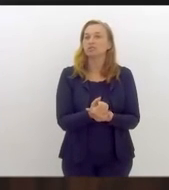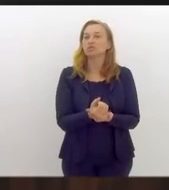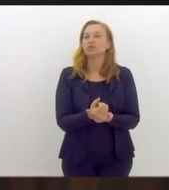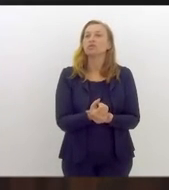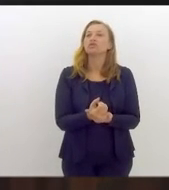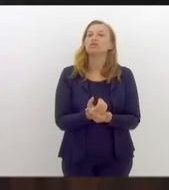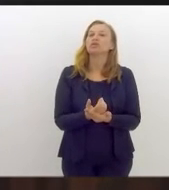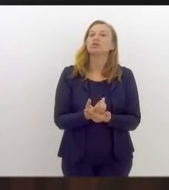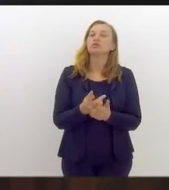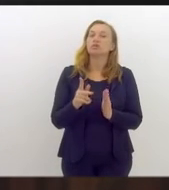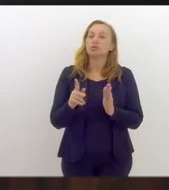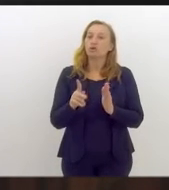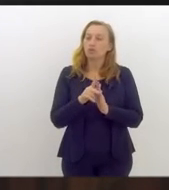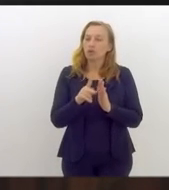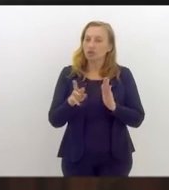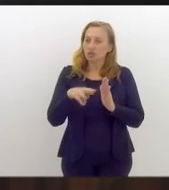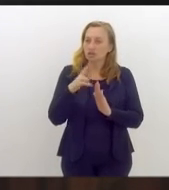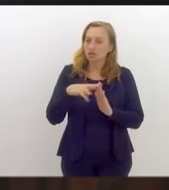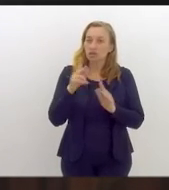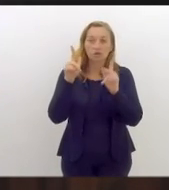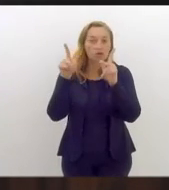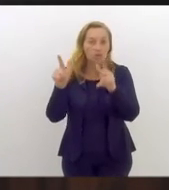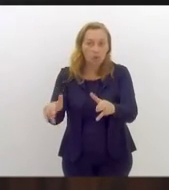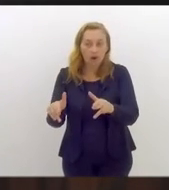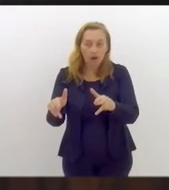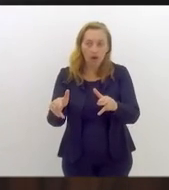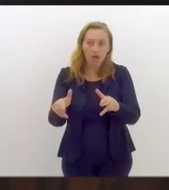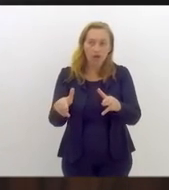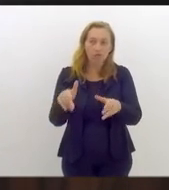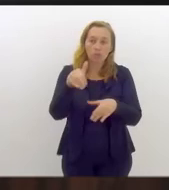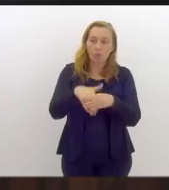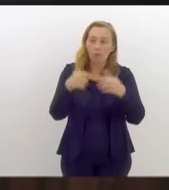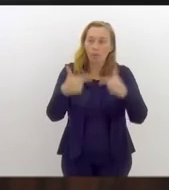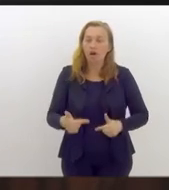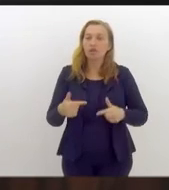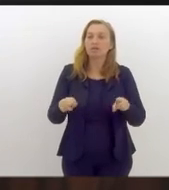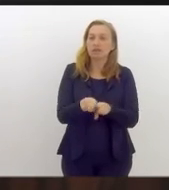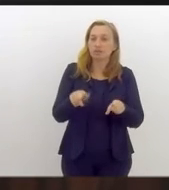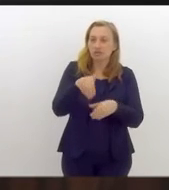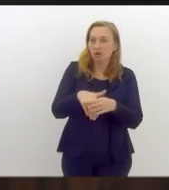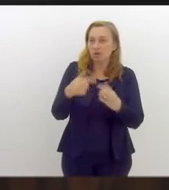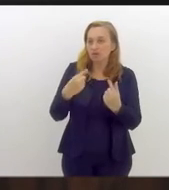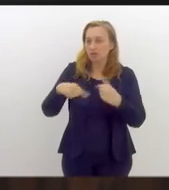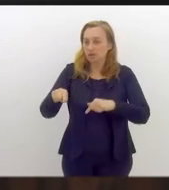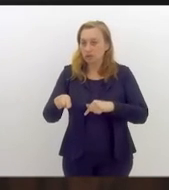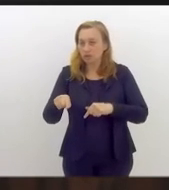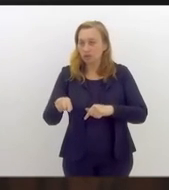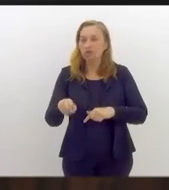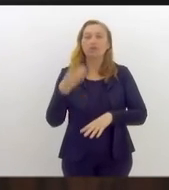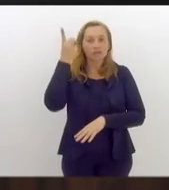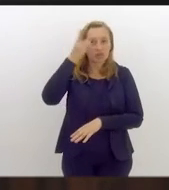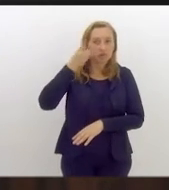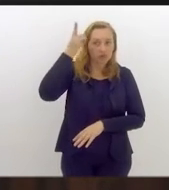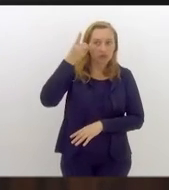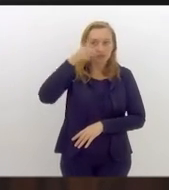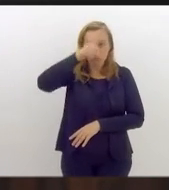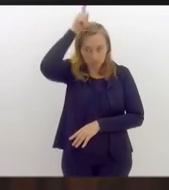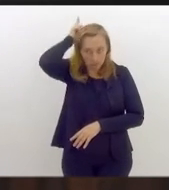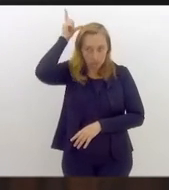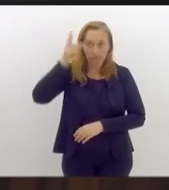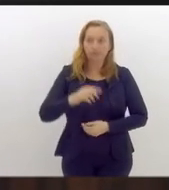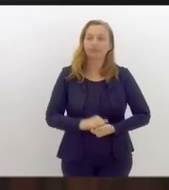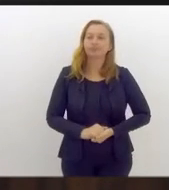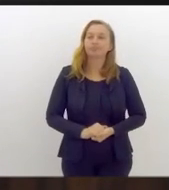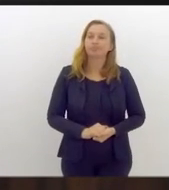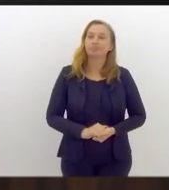os mesmos projetos de resolução em abstenção e contrário, tal como do deputado Luiz